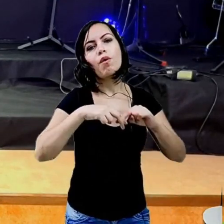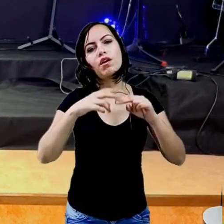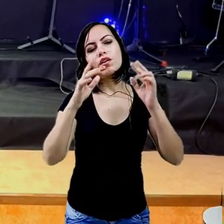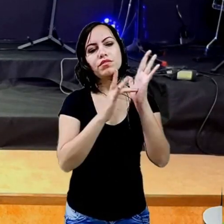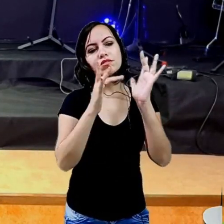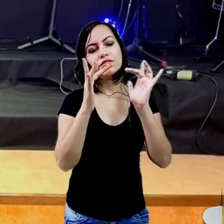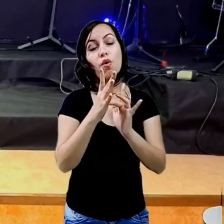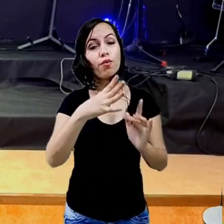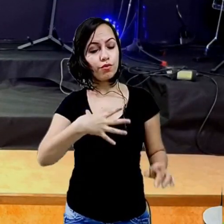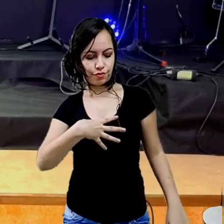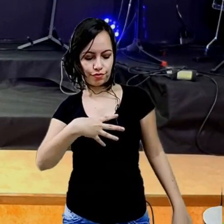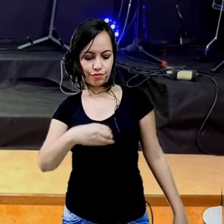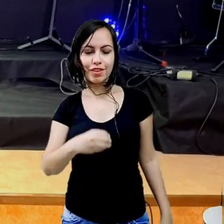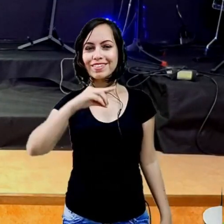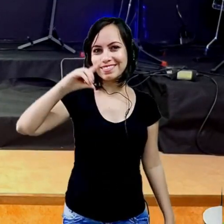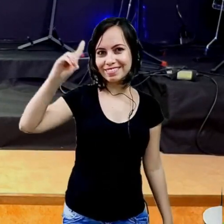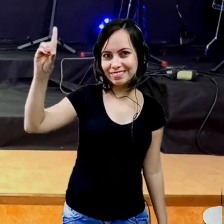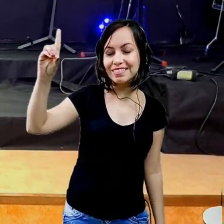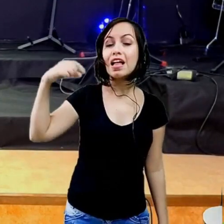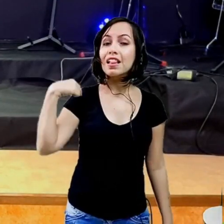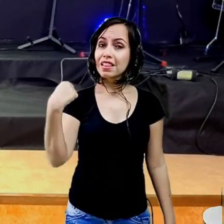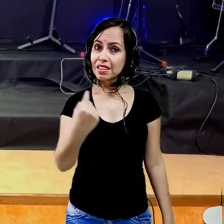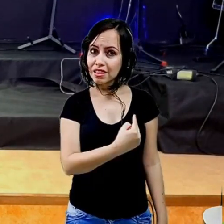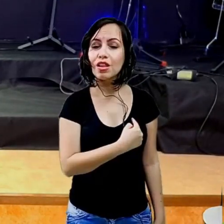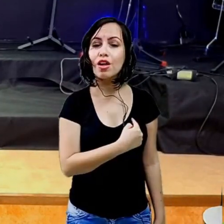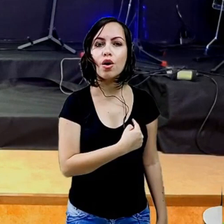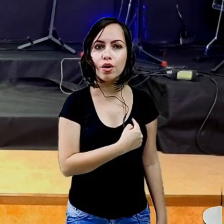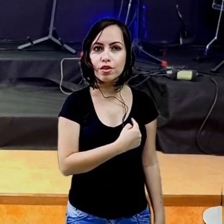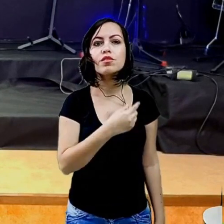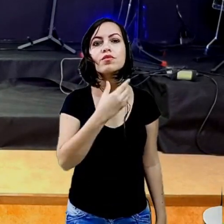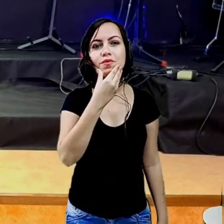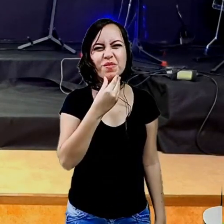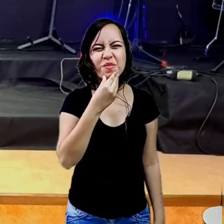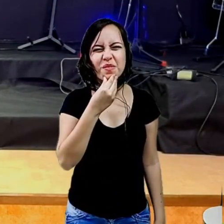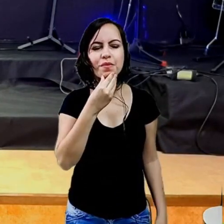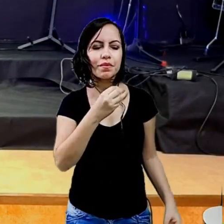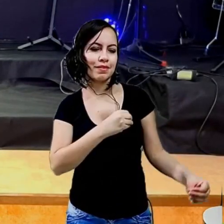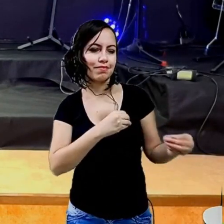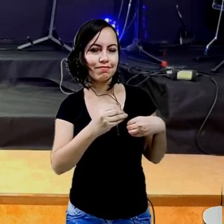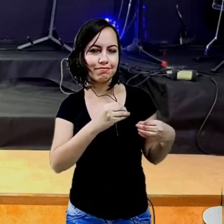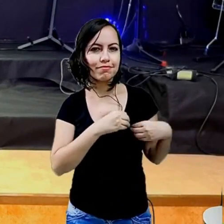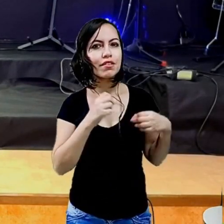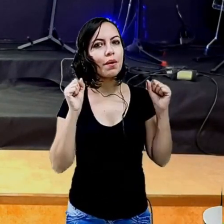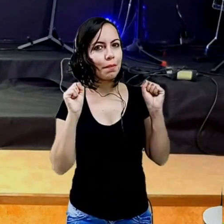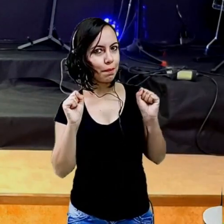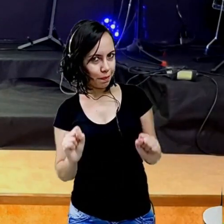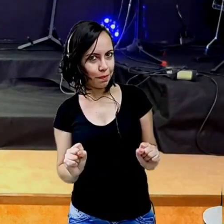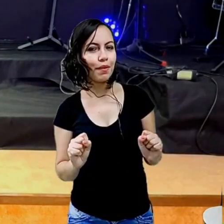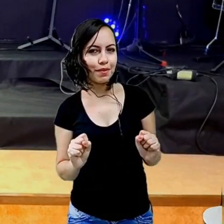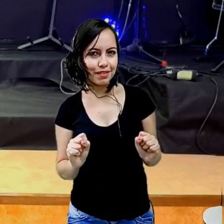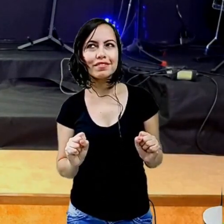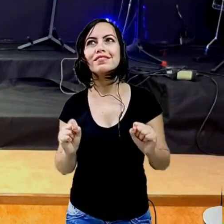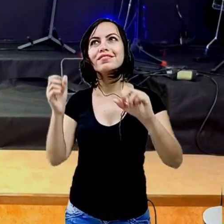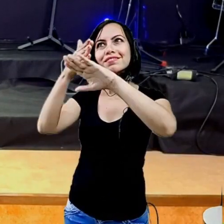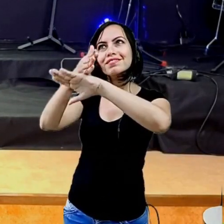Cristo, o Filho de Deus, nós, o homem pecador, pode